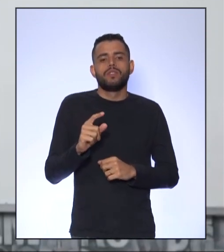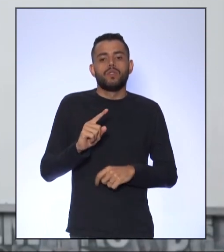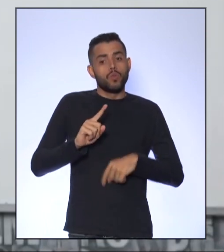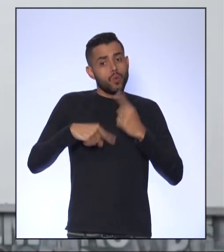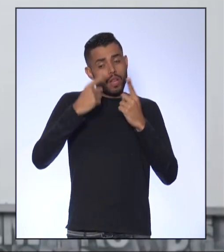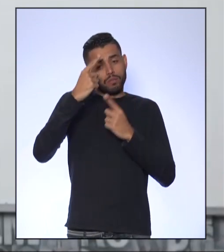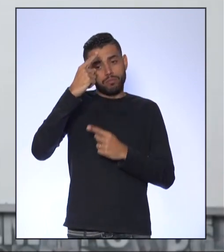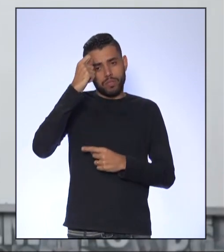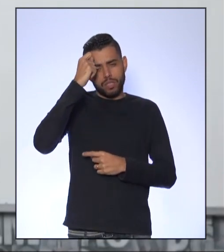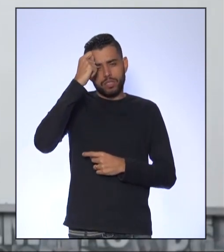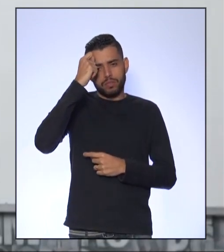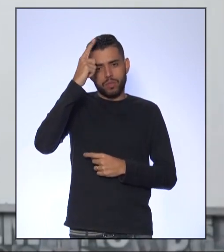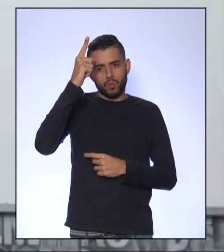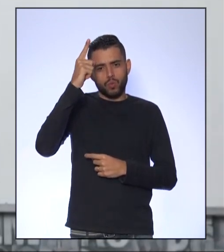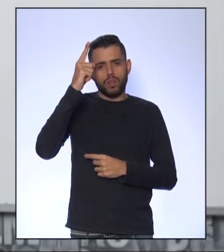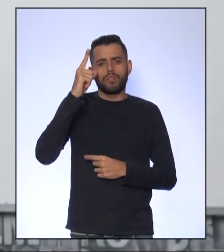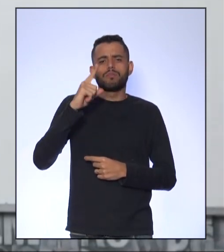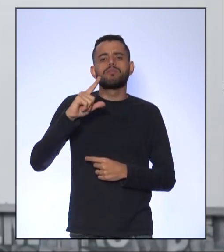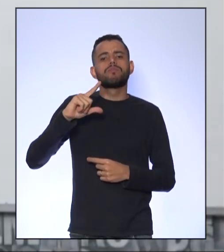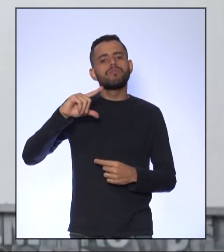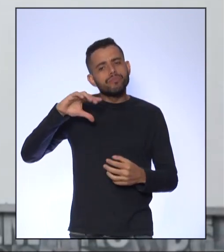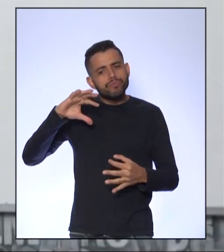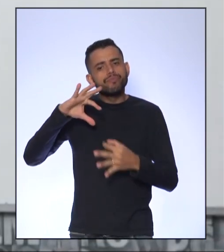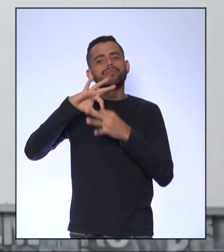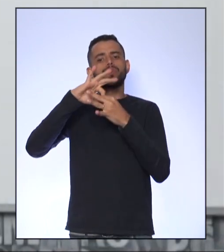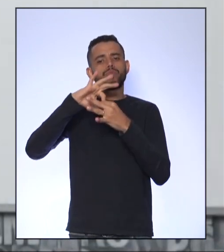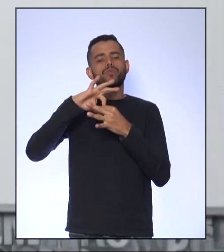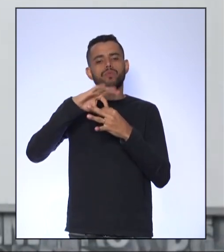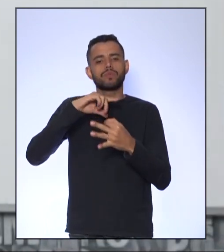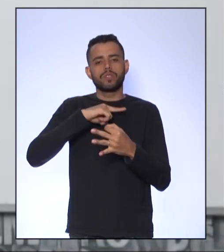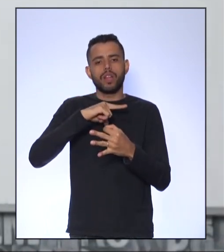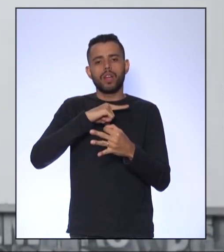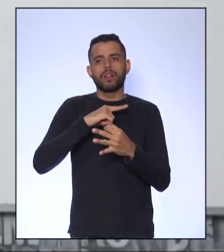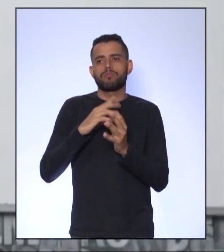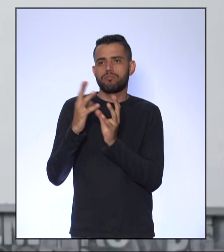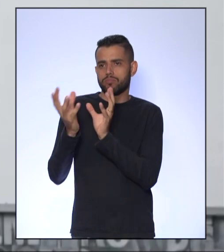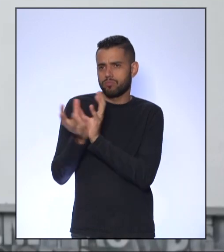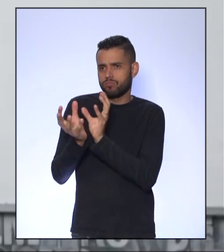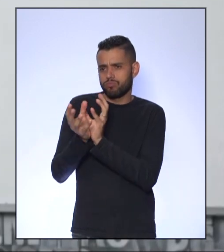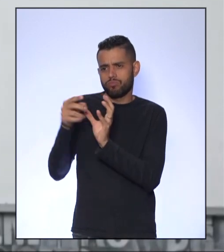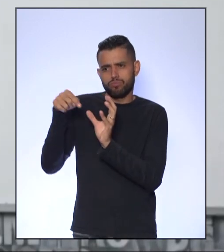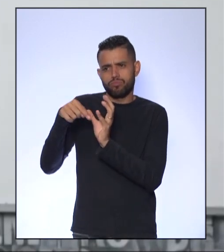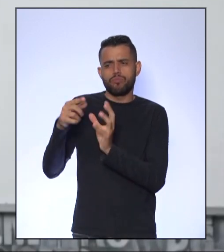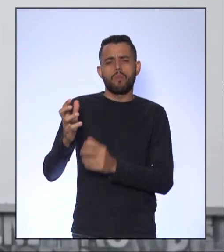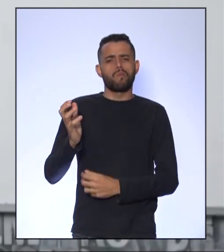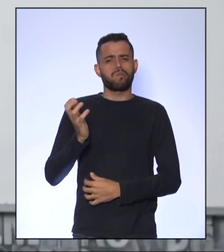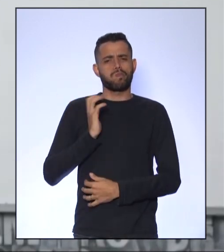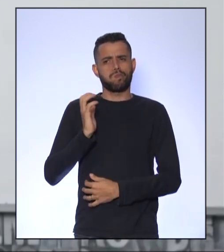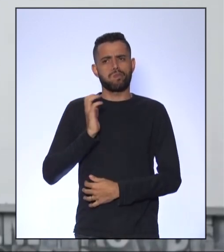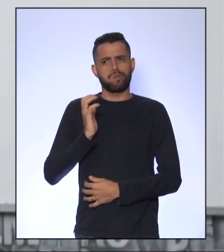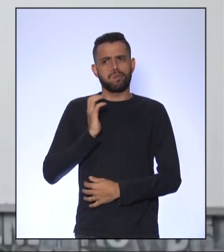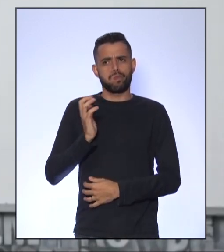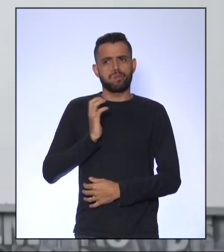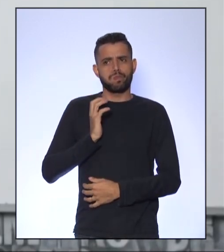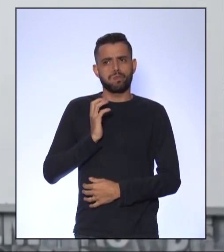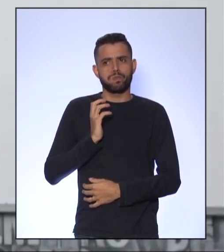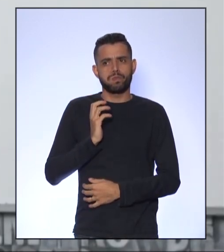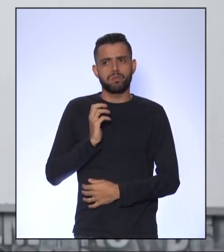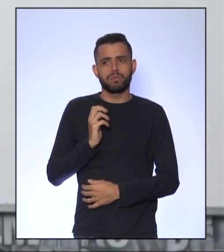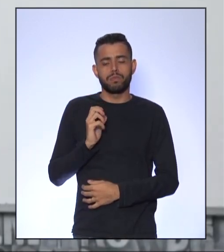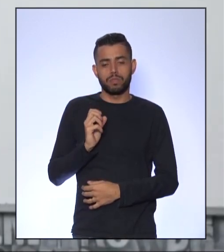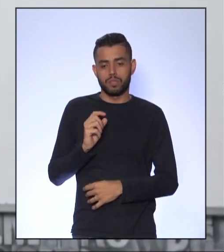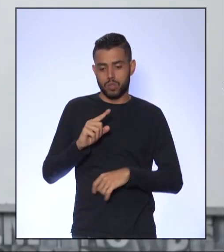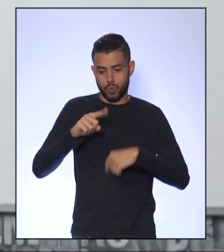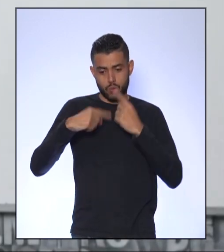Renascimento está plenamente vinculado a esta burguesia. Não existiria renascimento